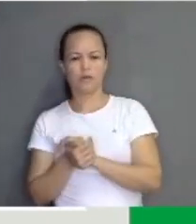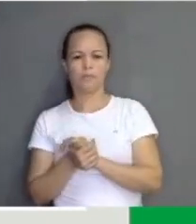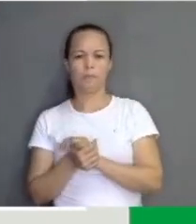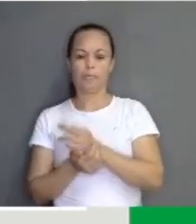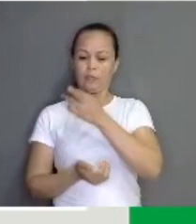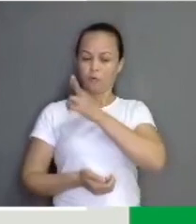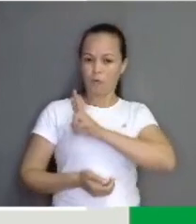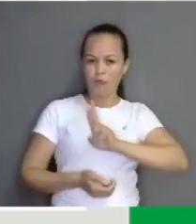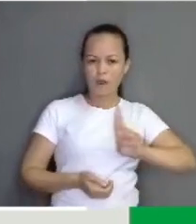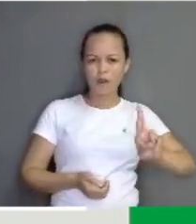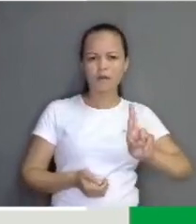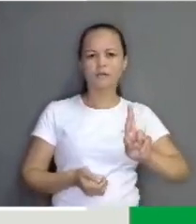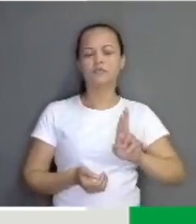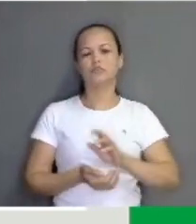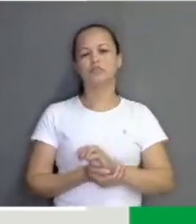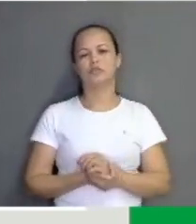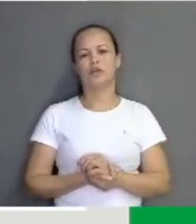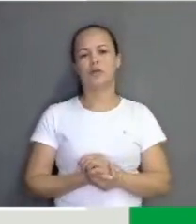religioso,